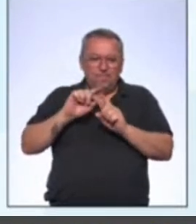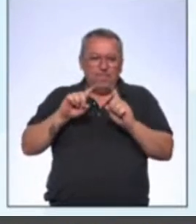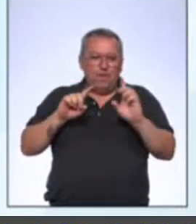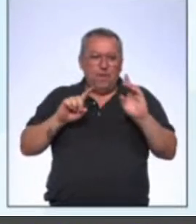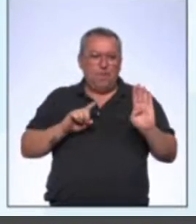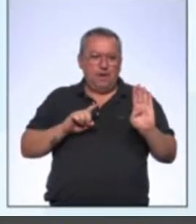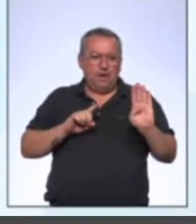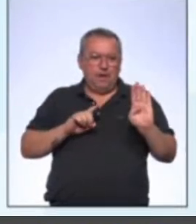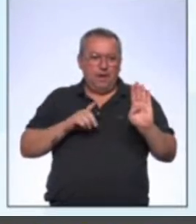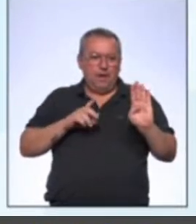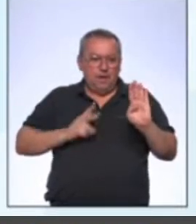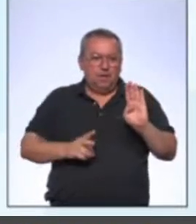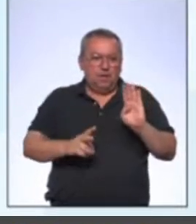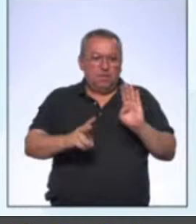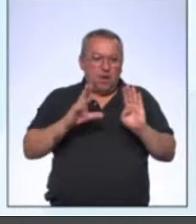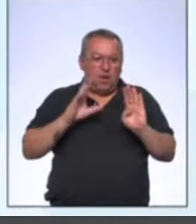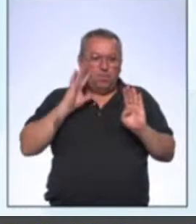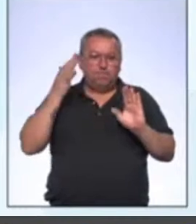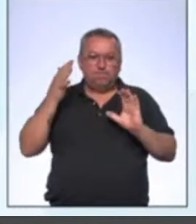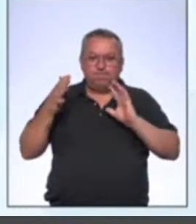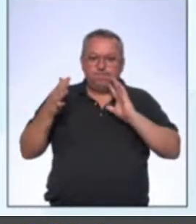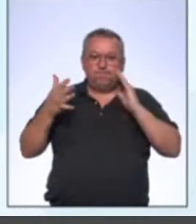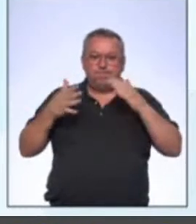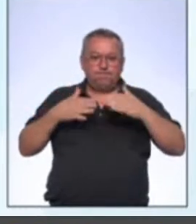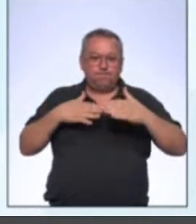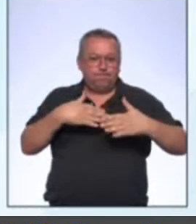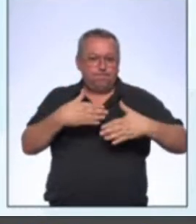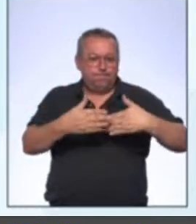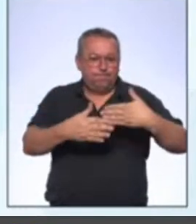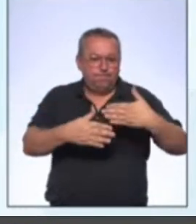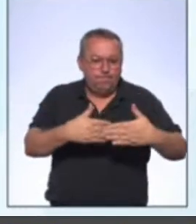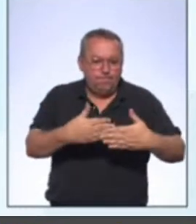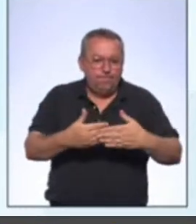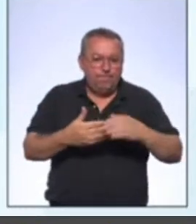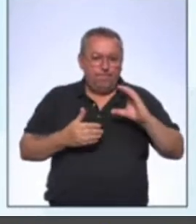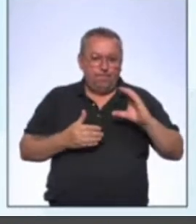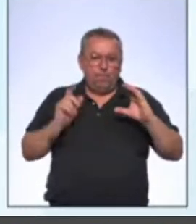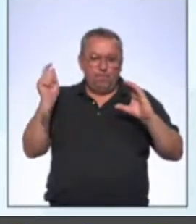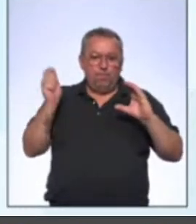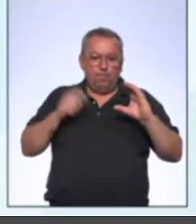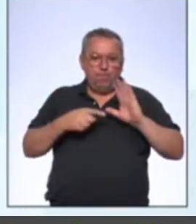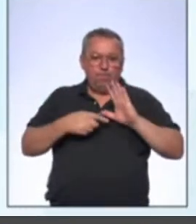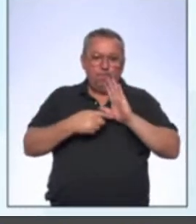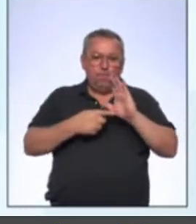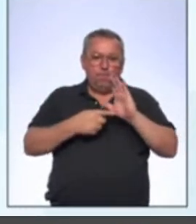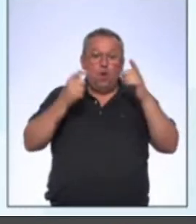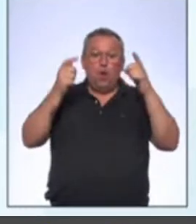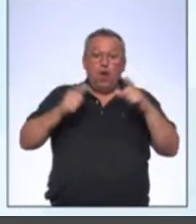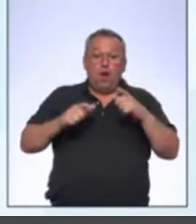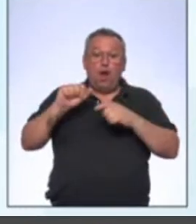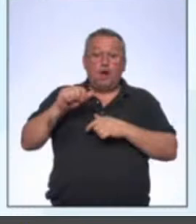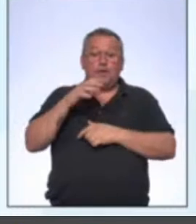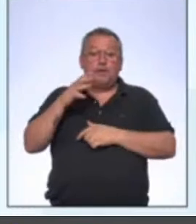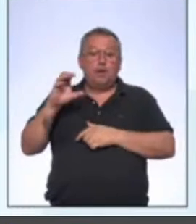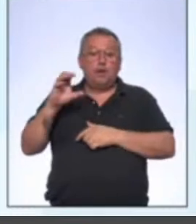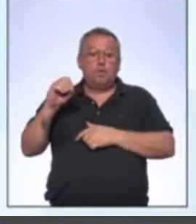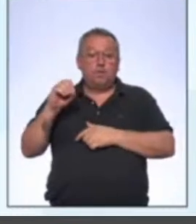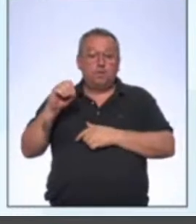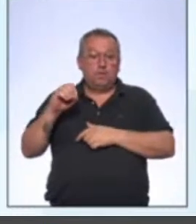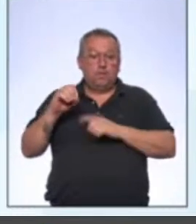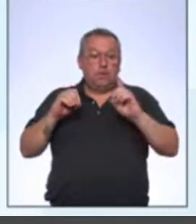de continuidade aos acontecimentos. C, possibilitar a indicação de onde ocorreram as ações e